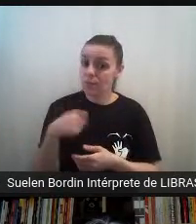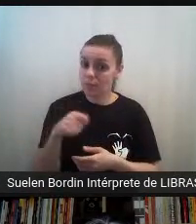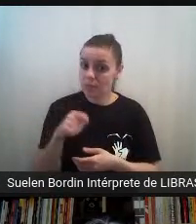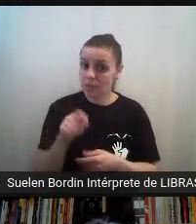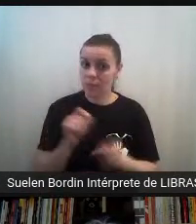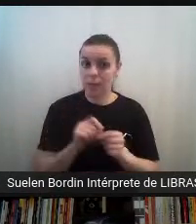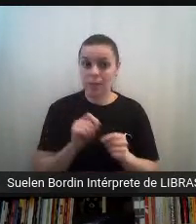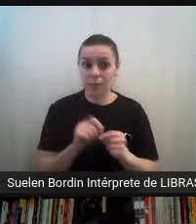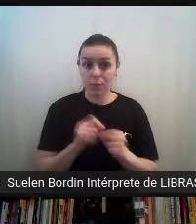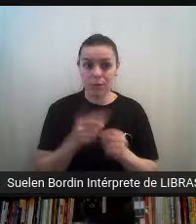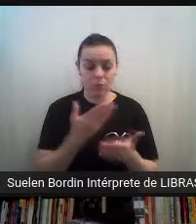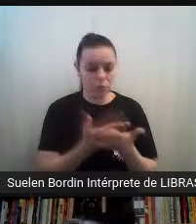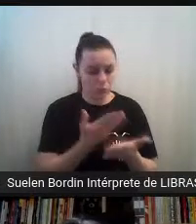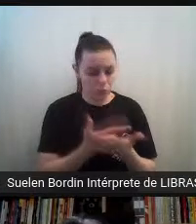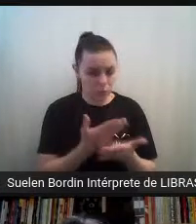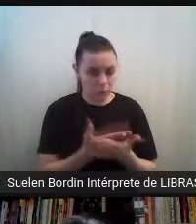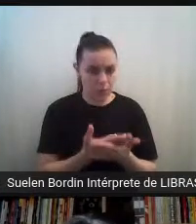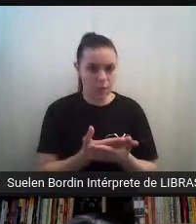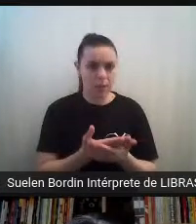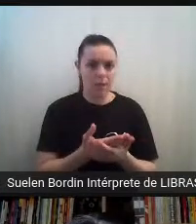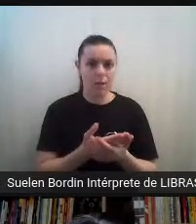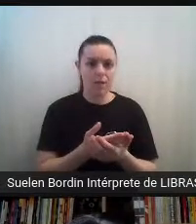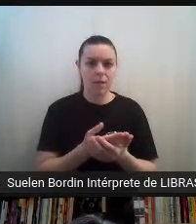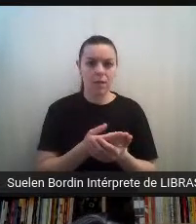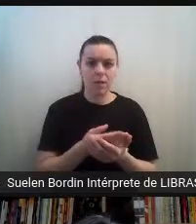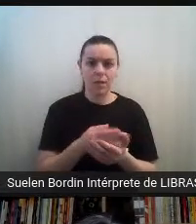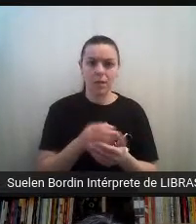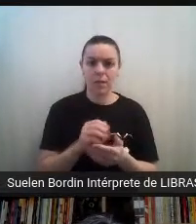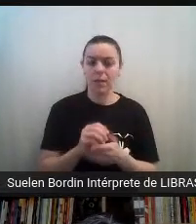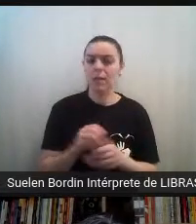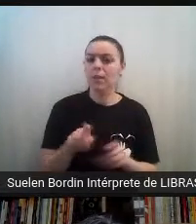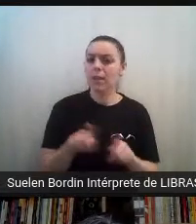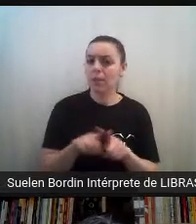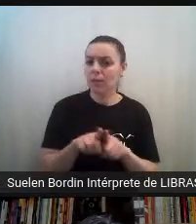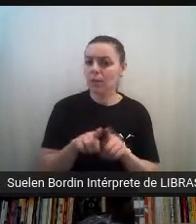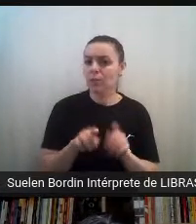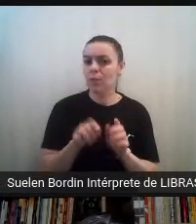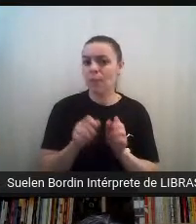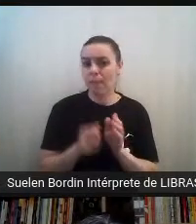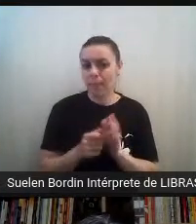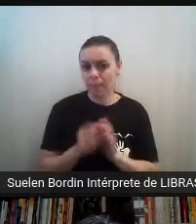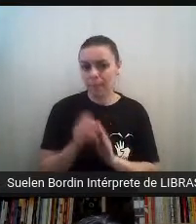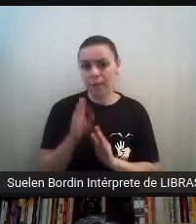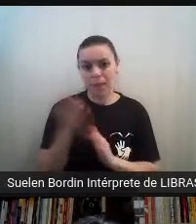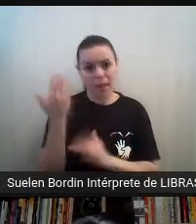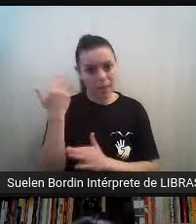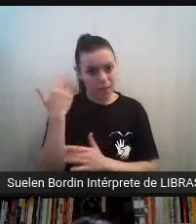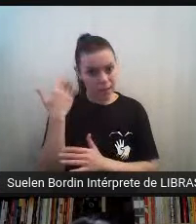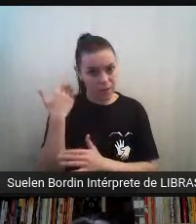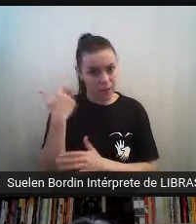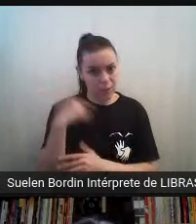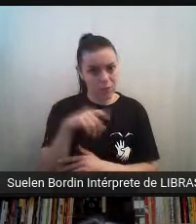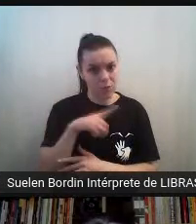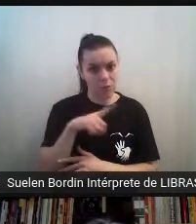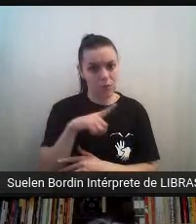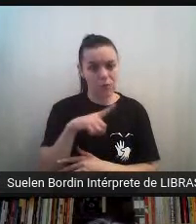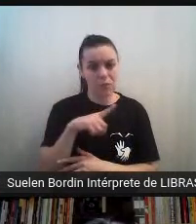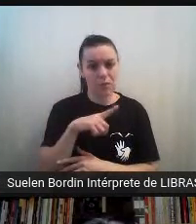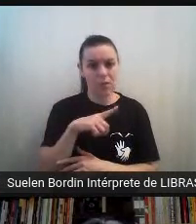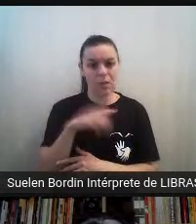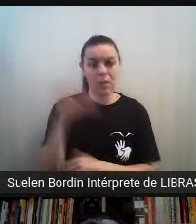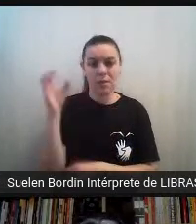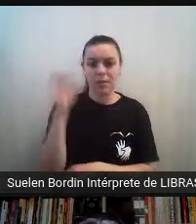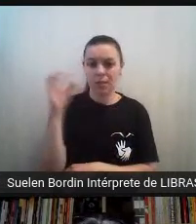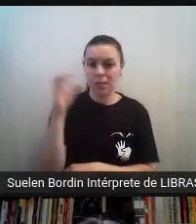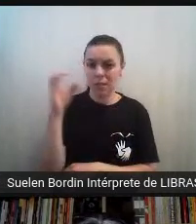eu estudei, me beneficiei muito naquela época a gente ainda tinha o Ciências Sem